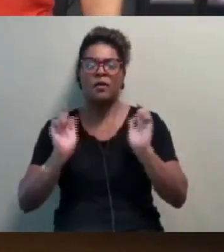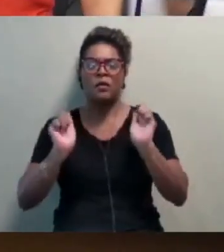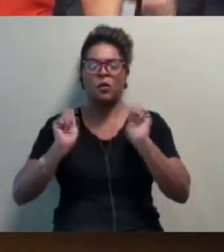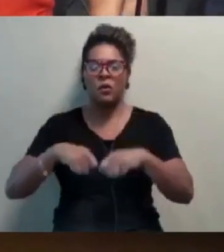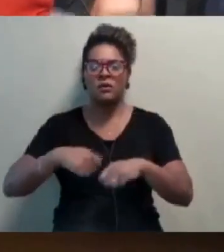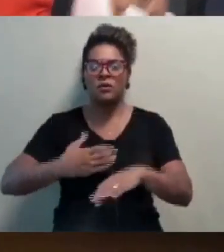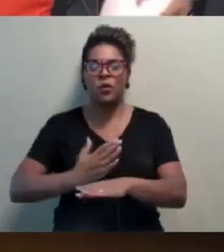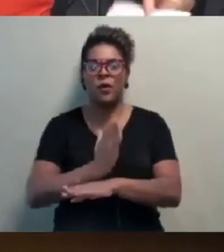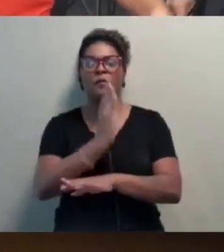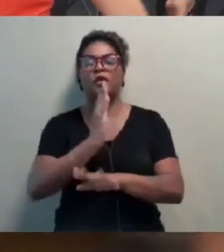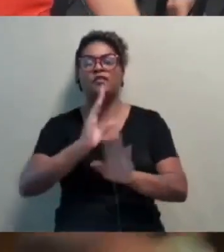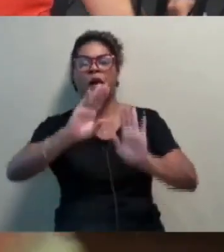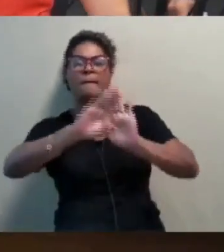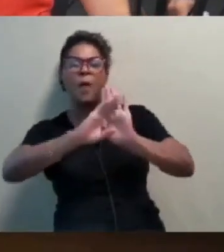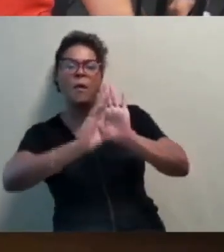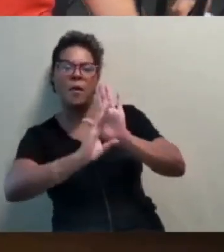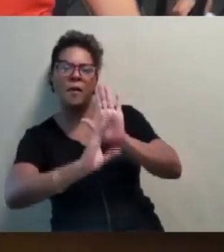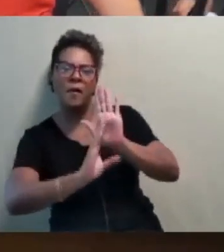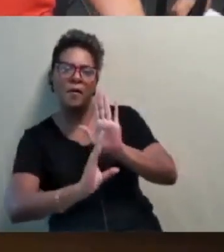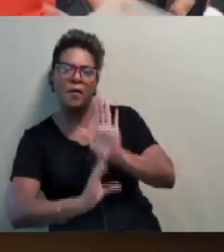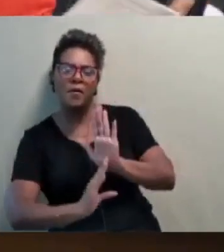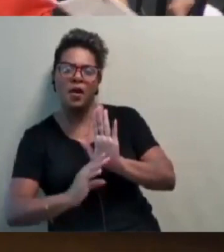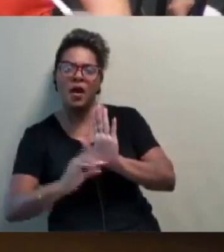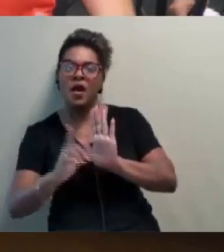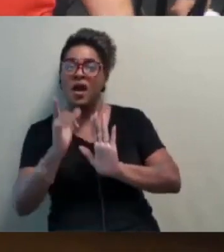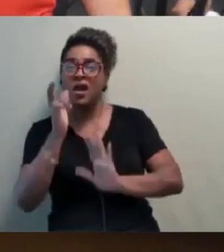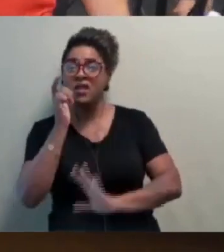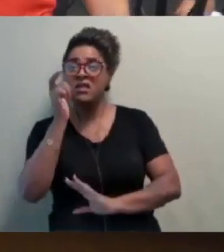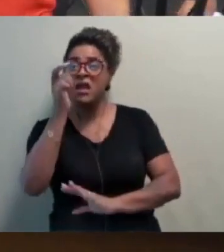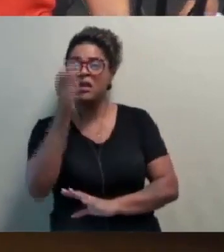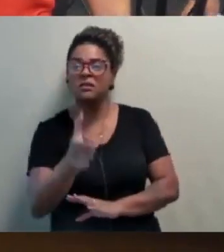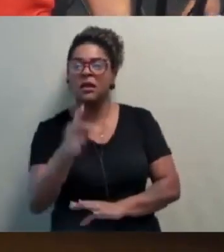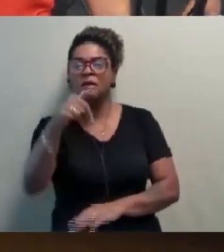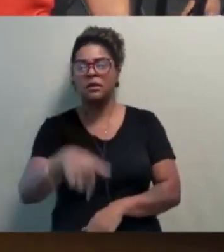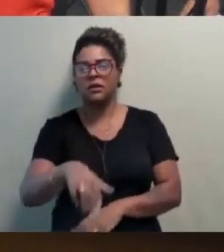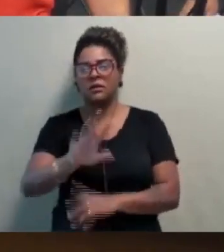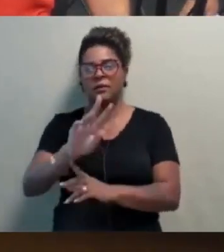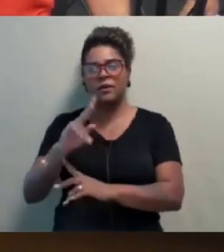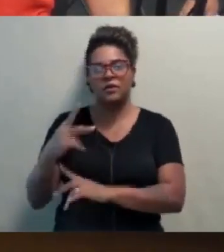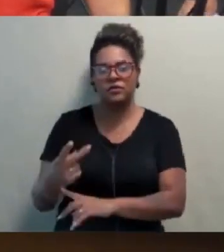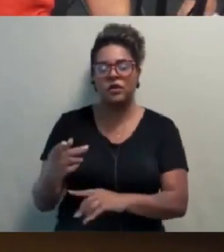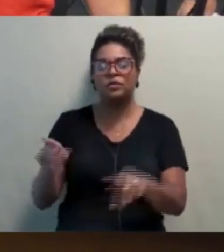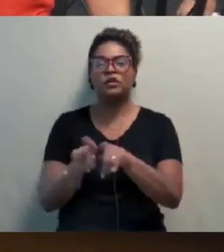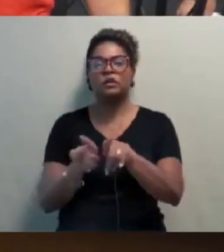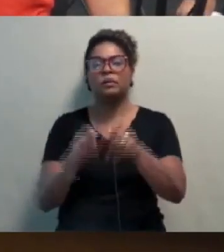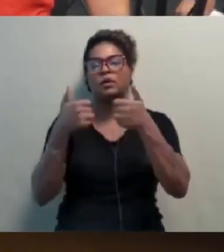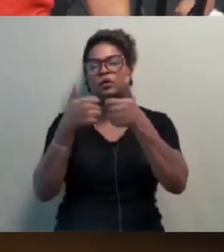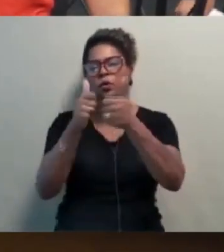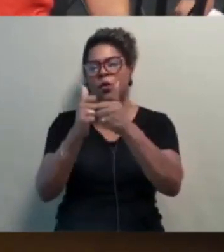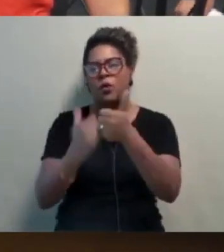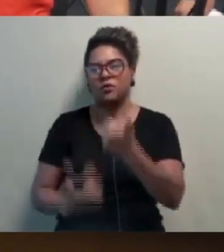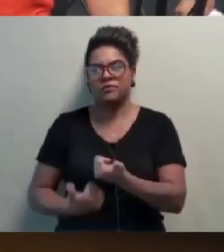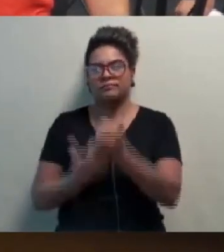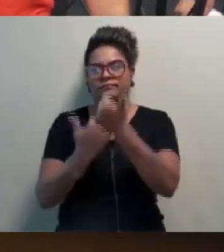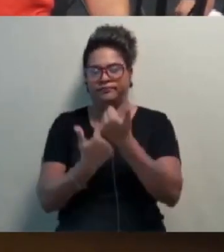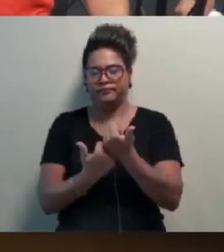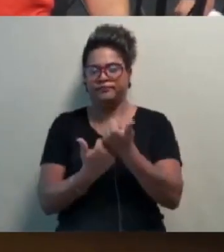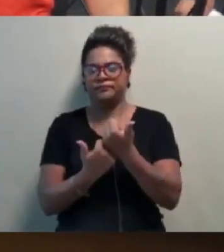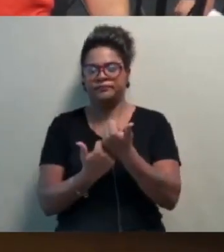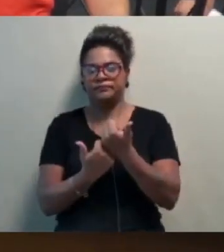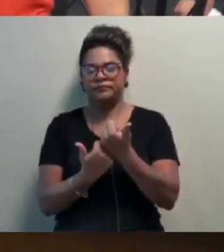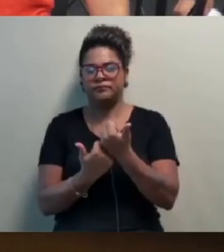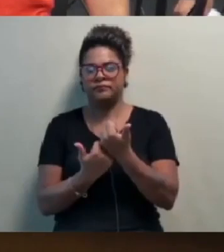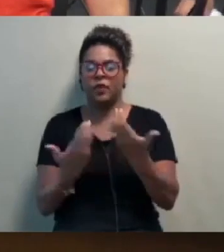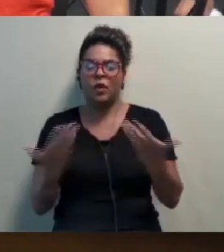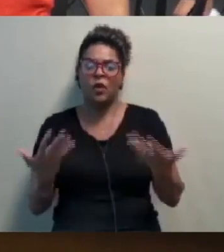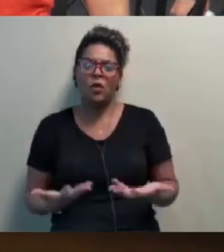aprovar pautas do interesse da cidade e do interesse dos suplementares. Eu fico assim, muito